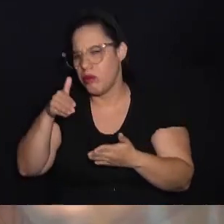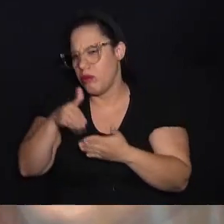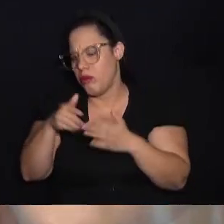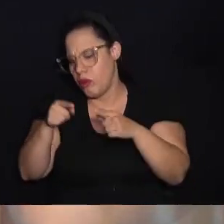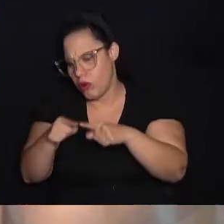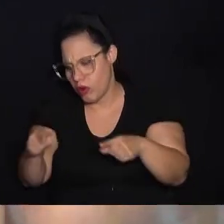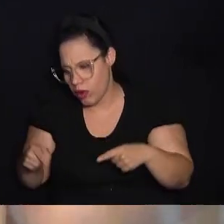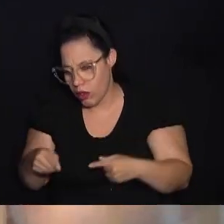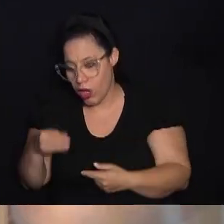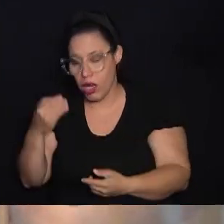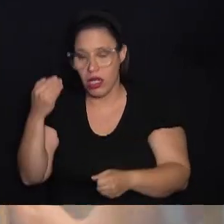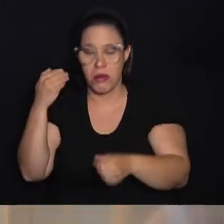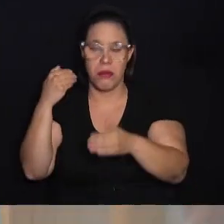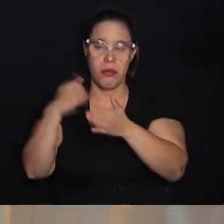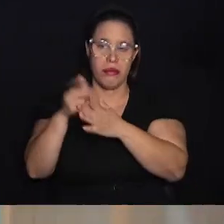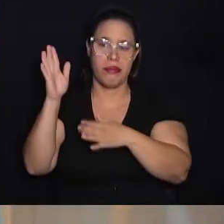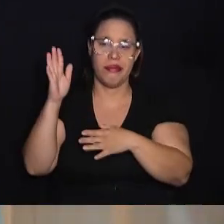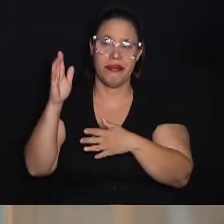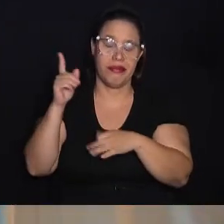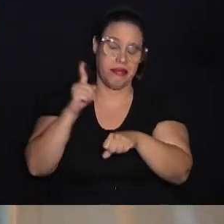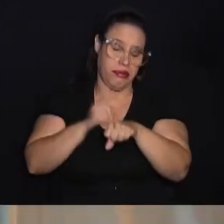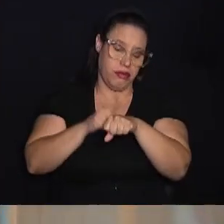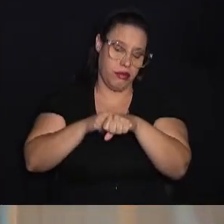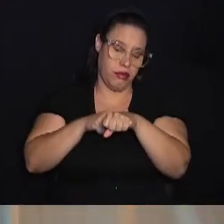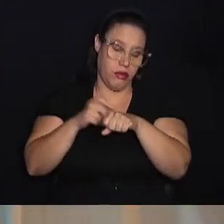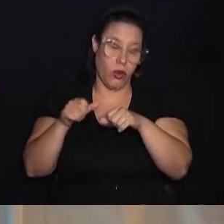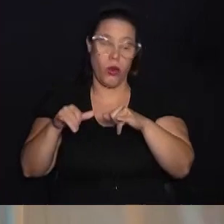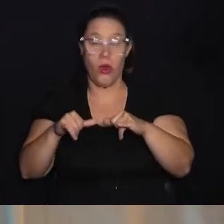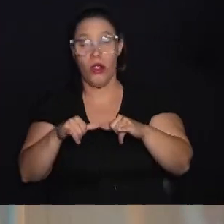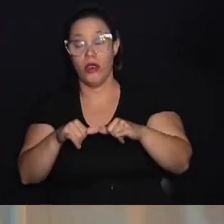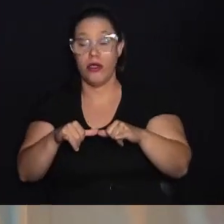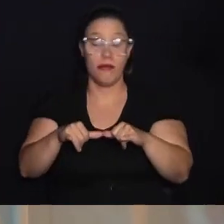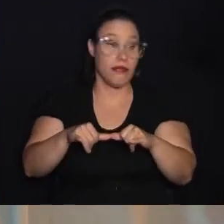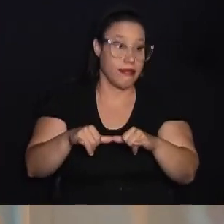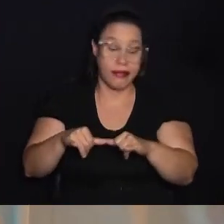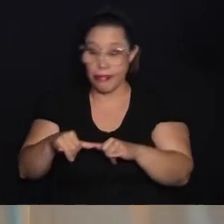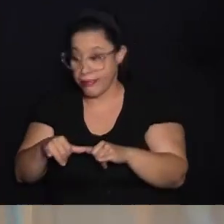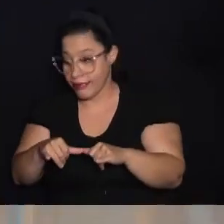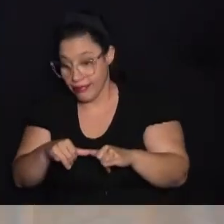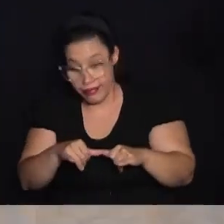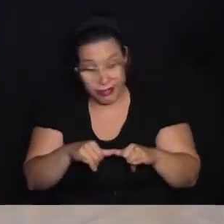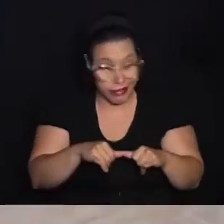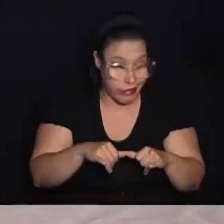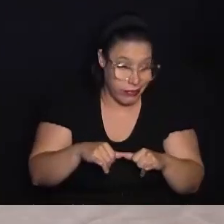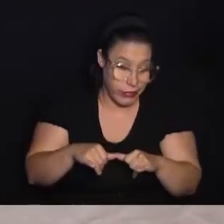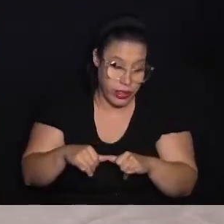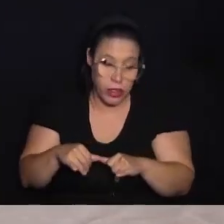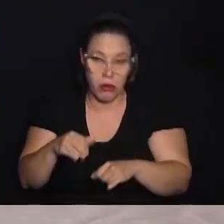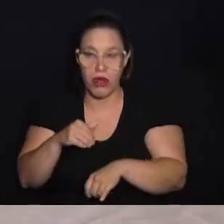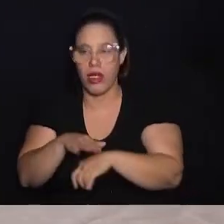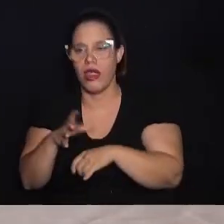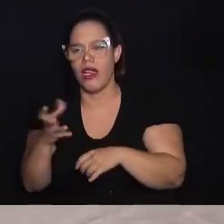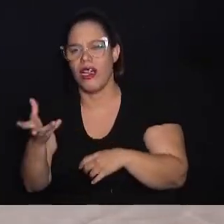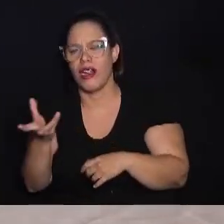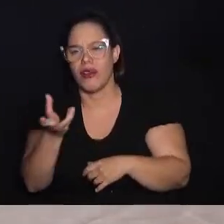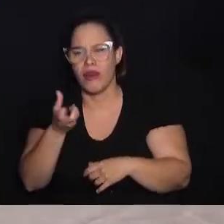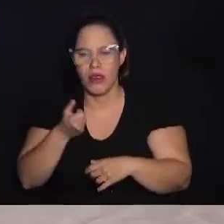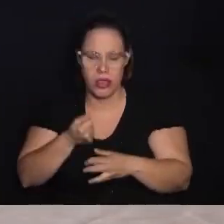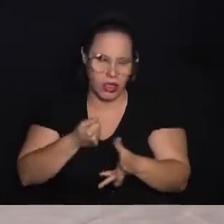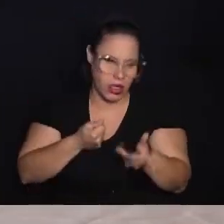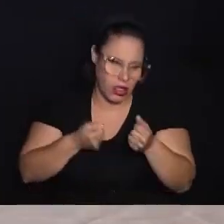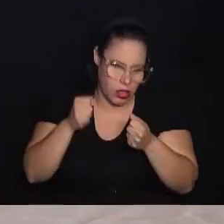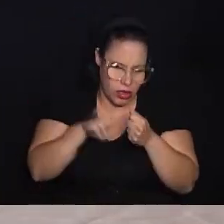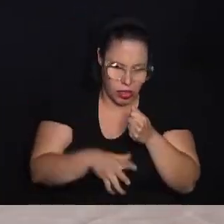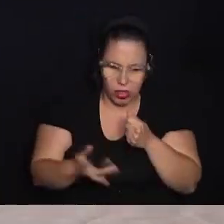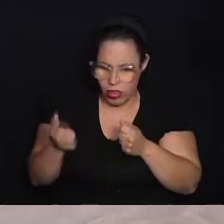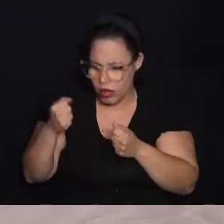percam a noção do tempo, porque quanto mais tempo elas ficarem lá dentro do supermercado, mais você consome. Mais você consome. O ambiente do supermercado é sempre um ambiente muito agradável.